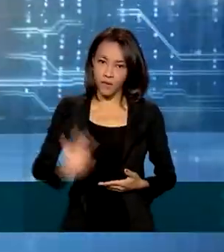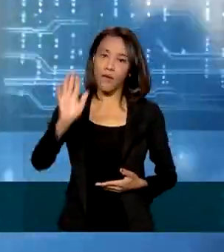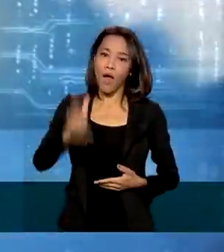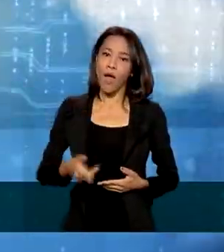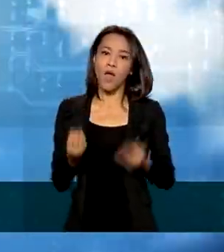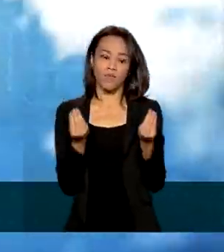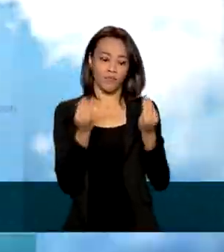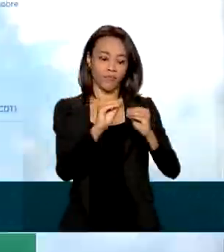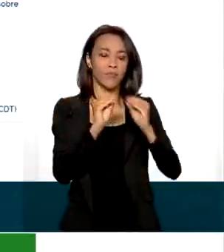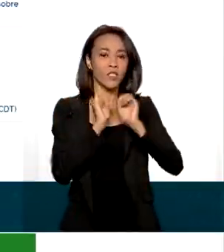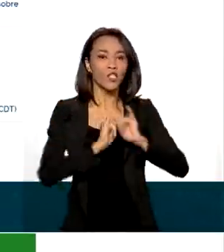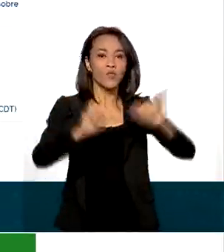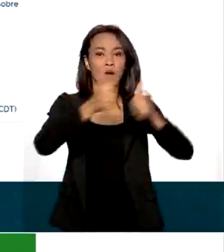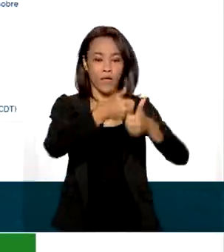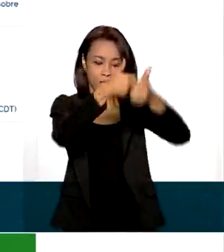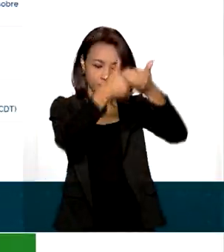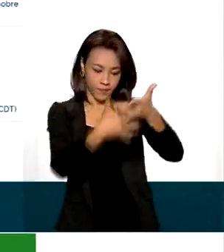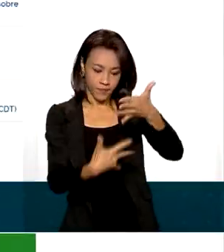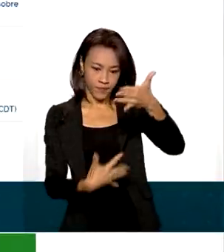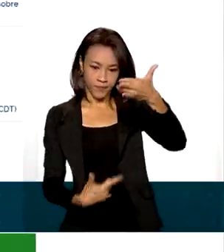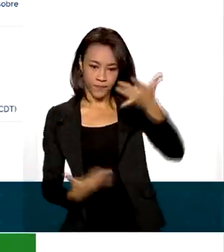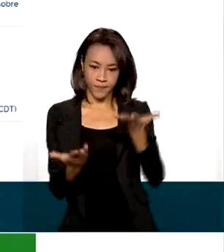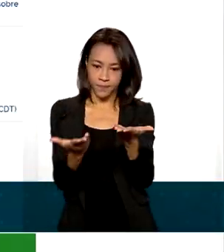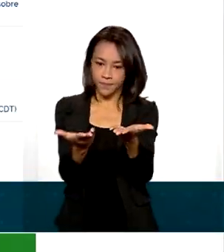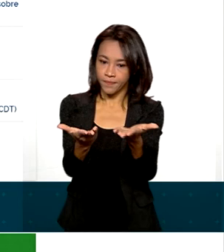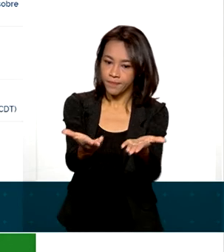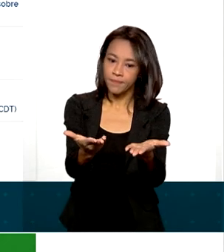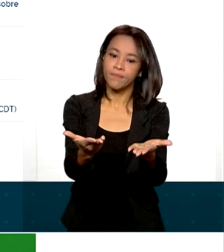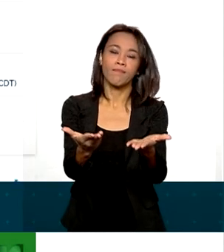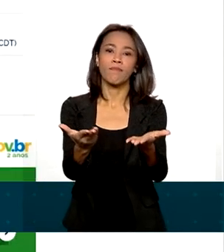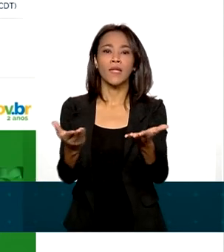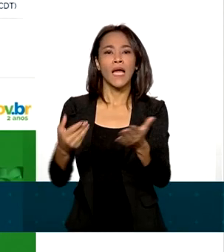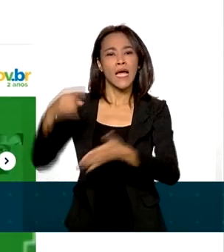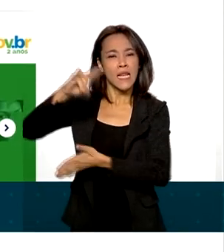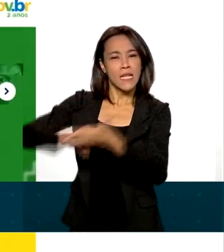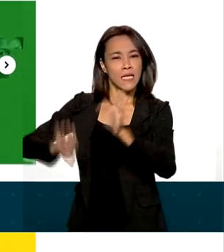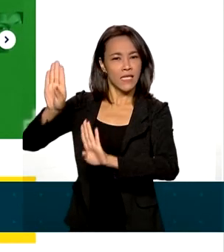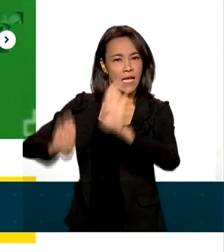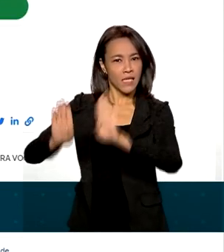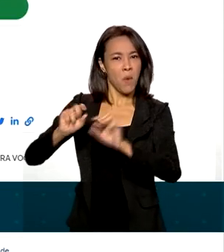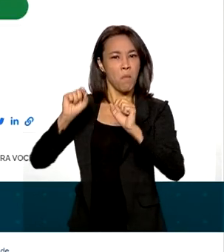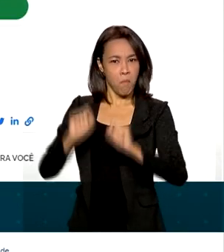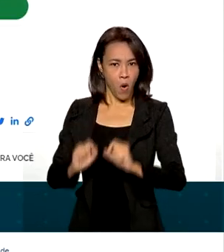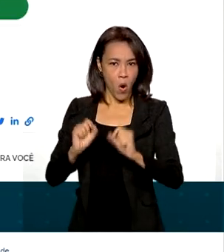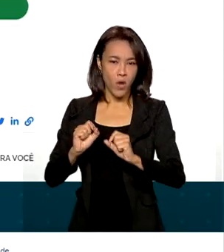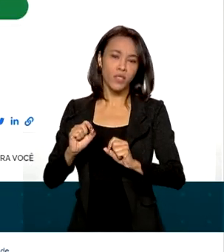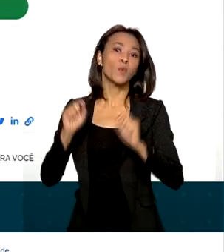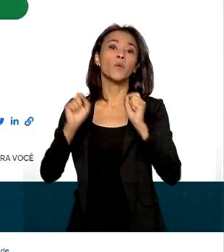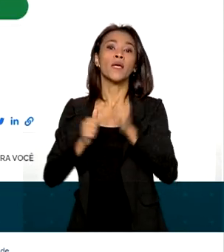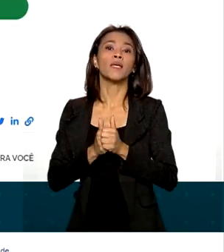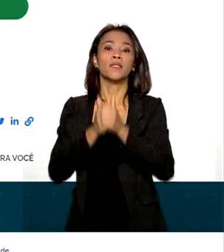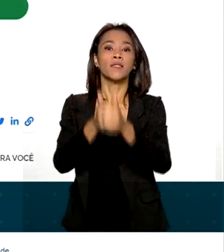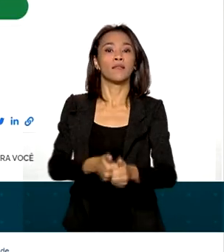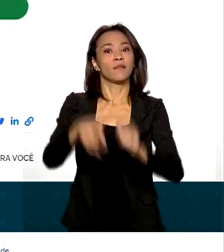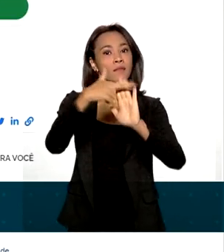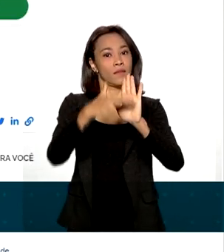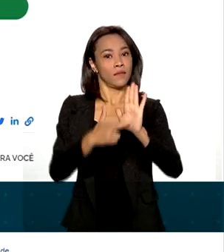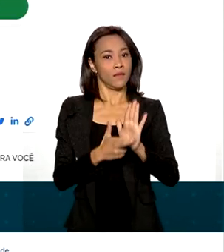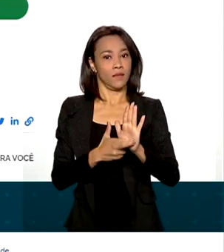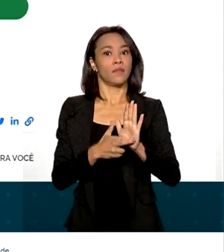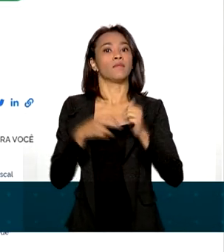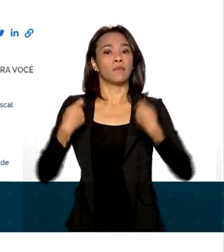divulgadas na plataforma gov.br nenhuma licitação pode extrapolar o que é pré-estabelecido